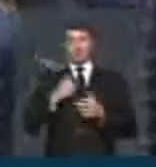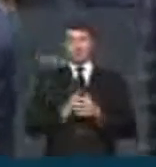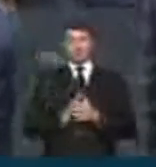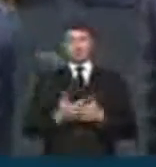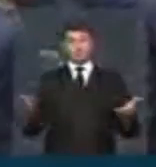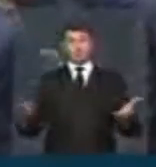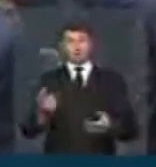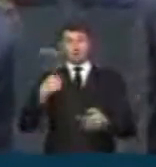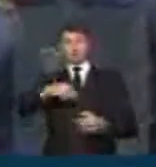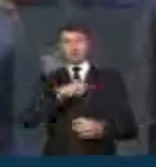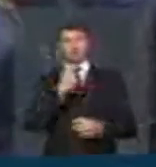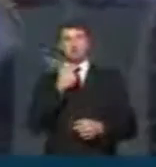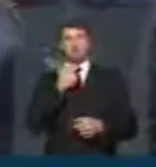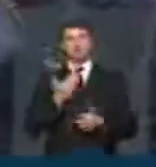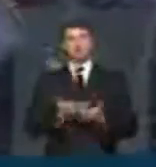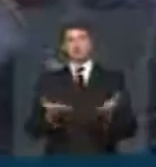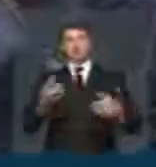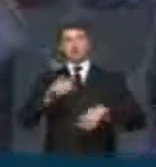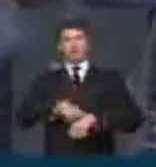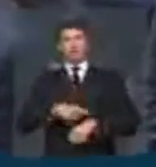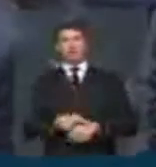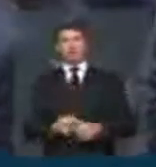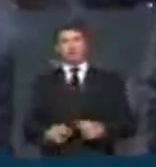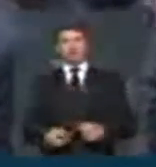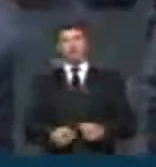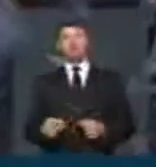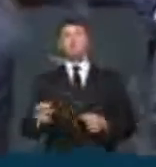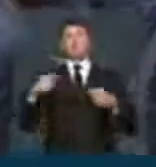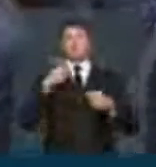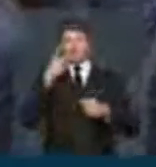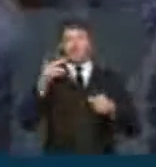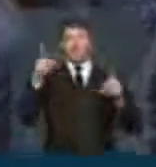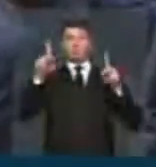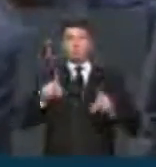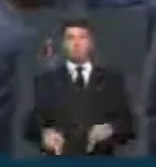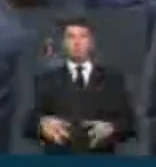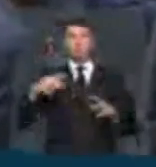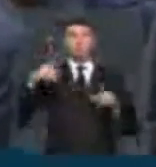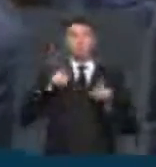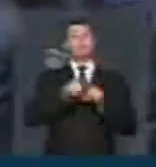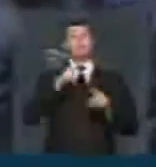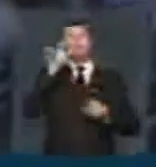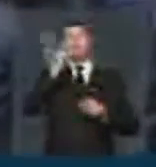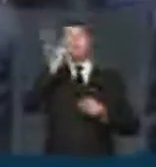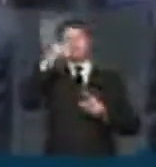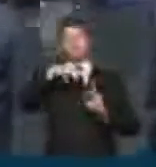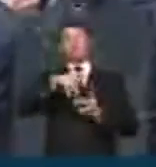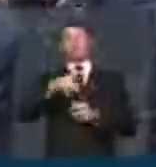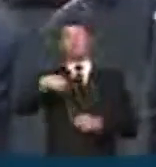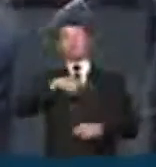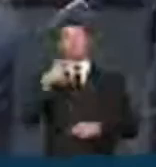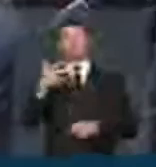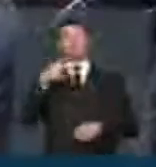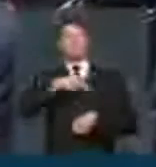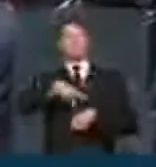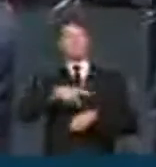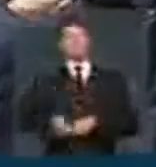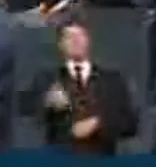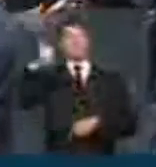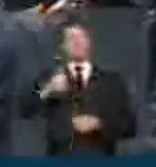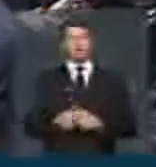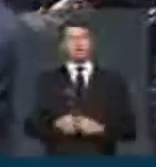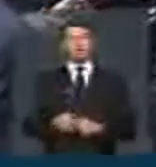nesse momento, perder a oportunidade de dizer à nação e ao mundo que país queremos. E o país precisa